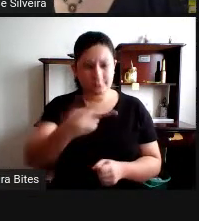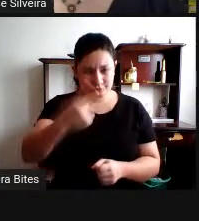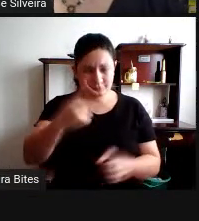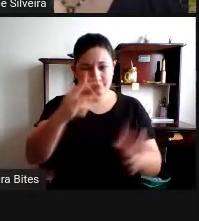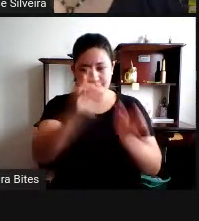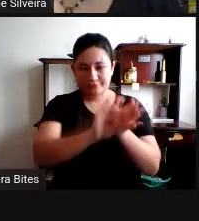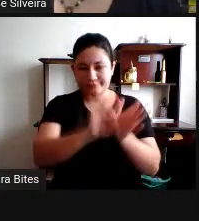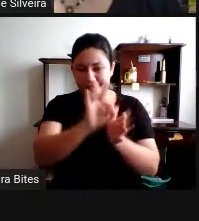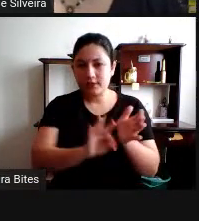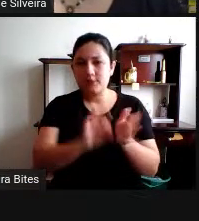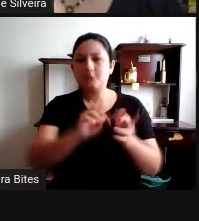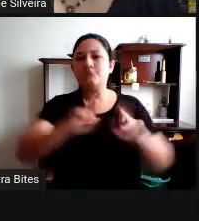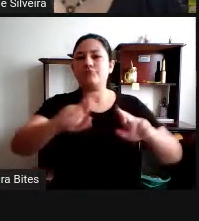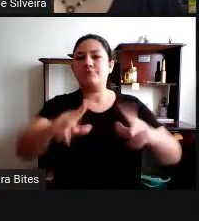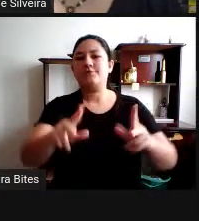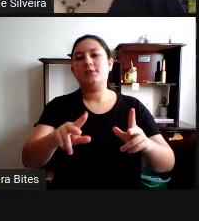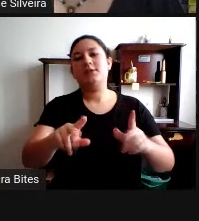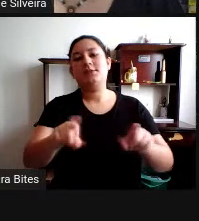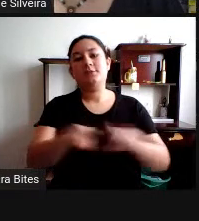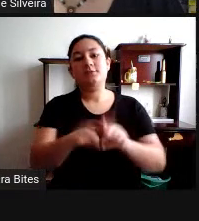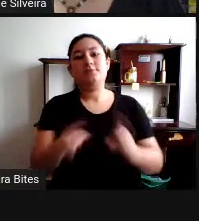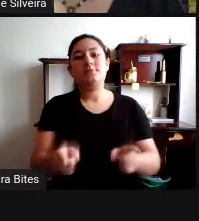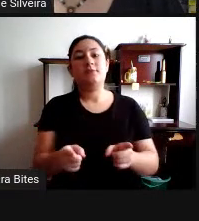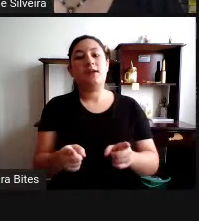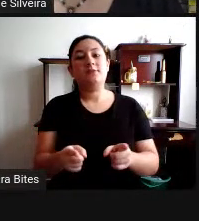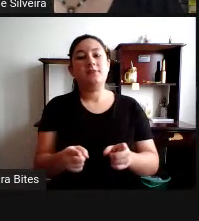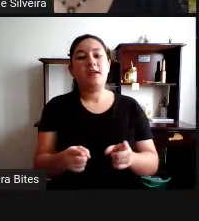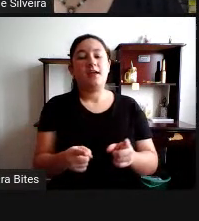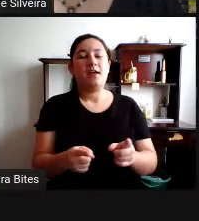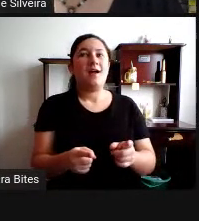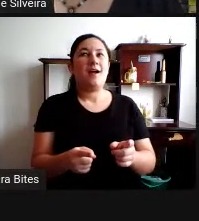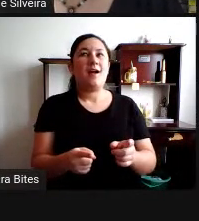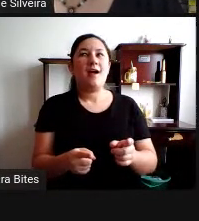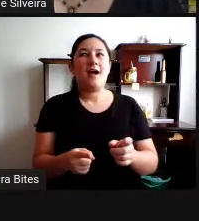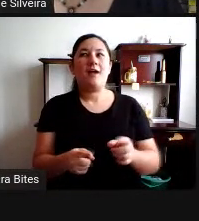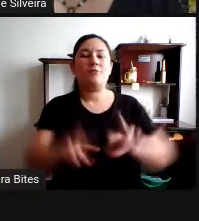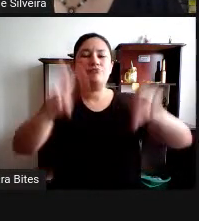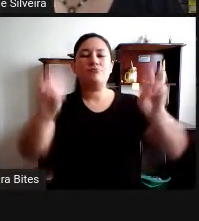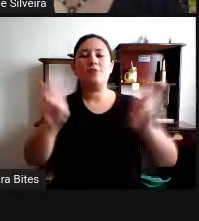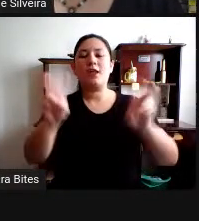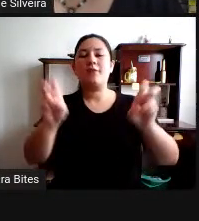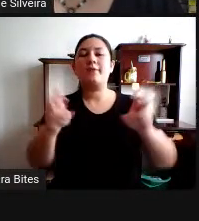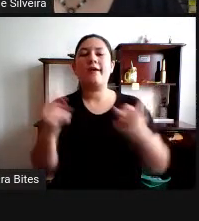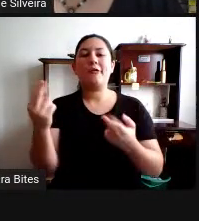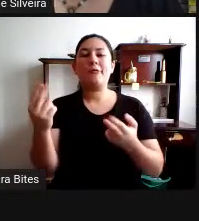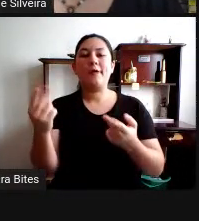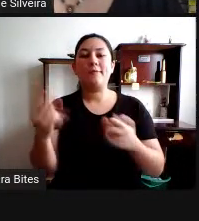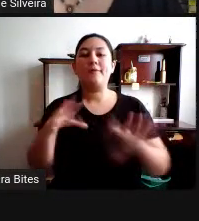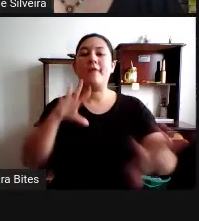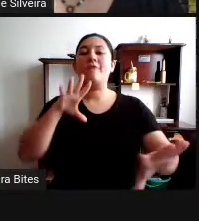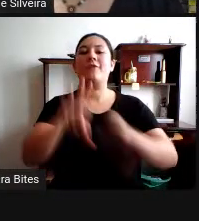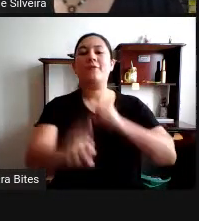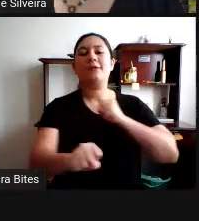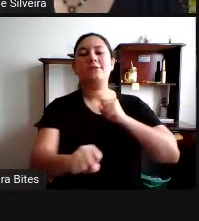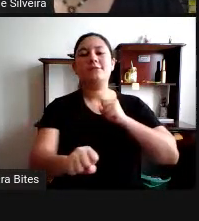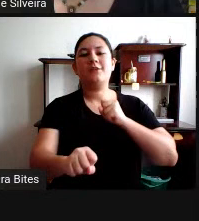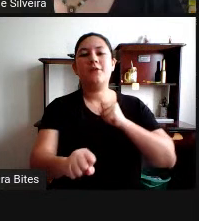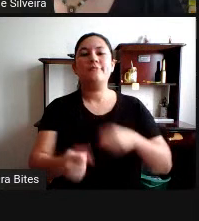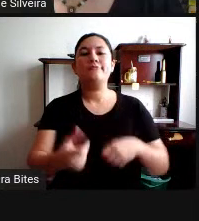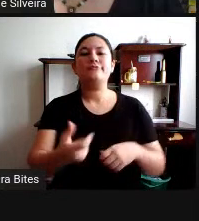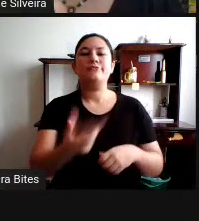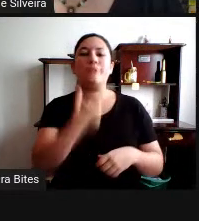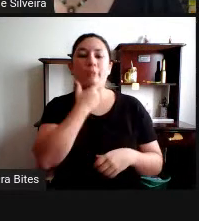eles tratam da formação de um rapaz. Cada um deles trata da formação de um rapaz cujos